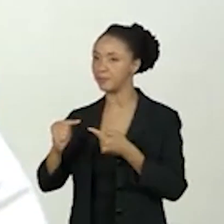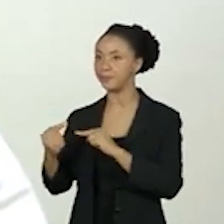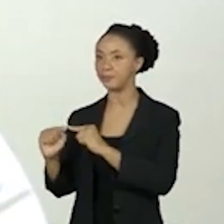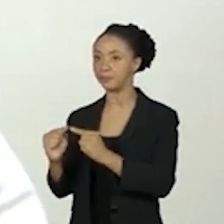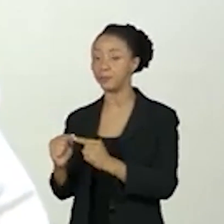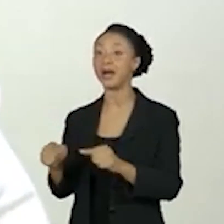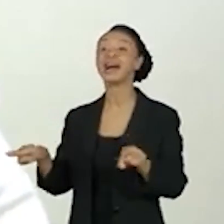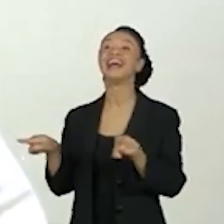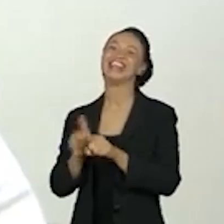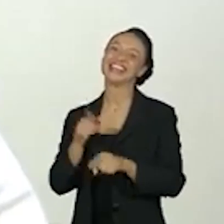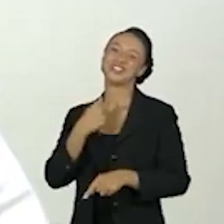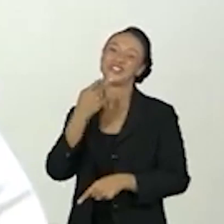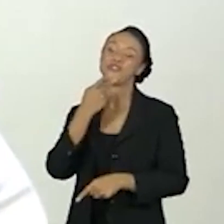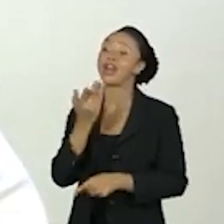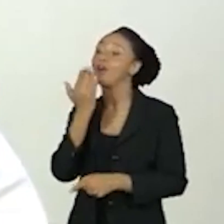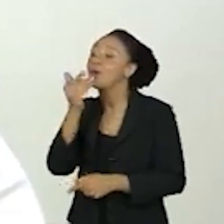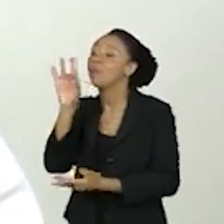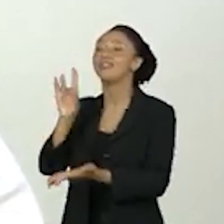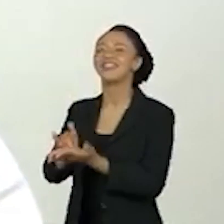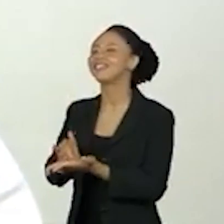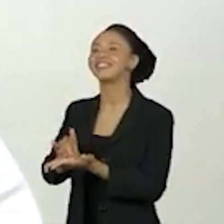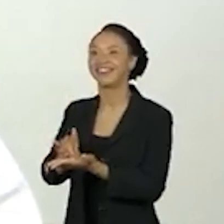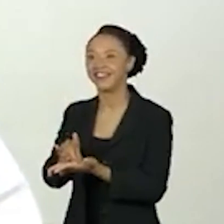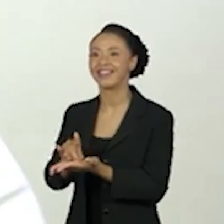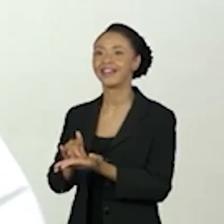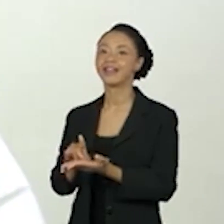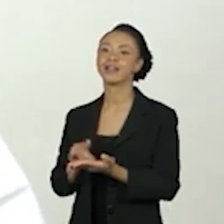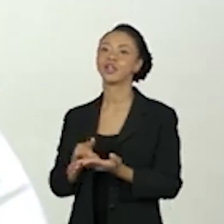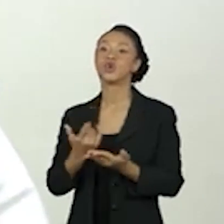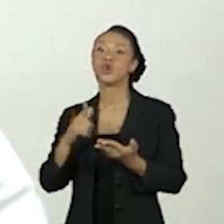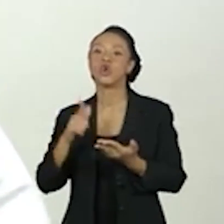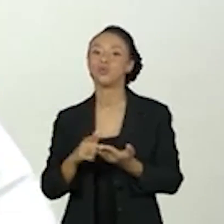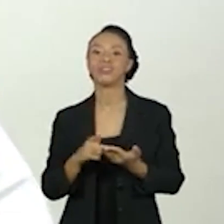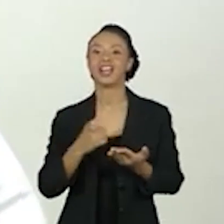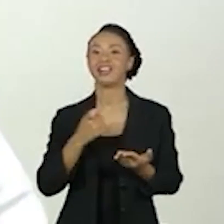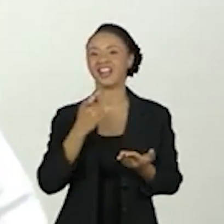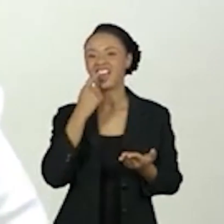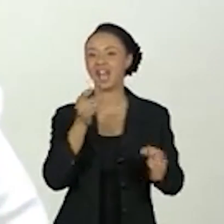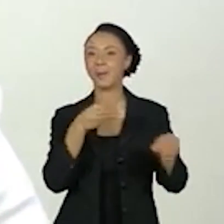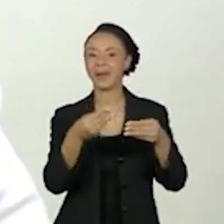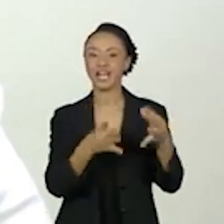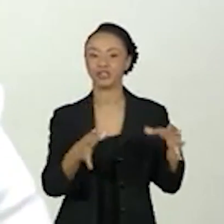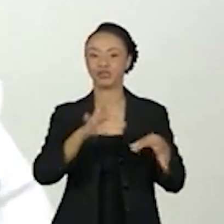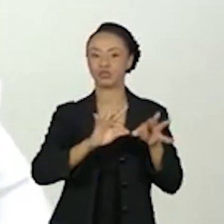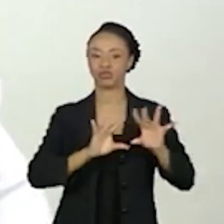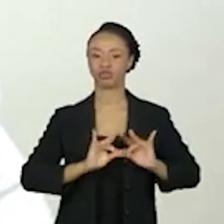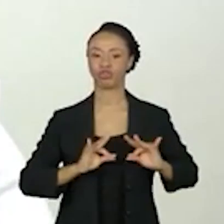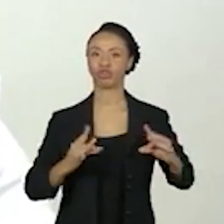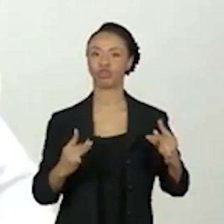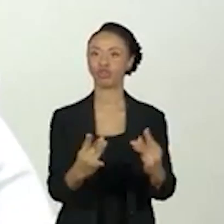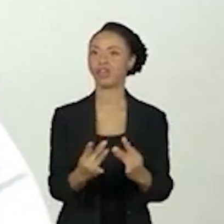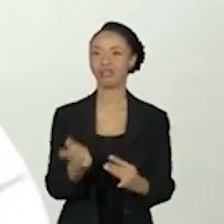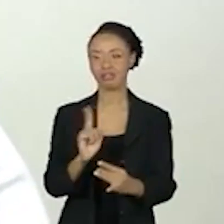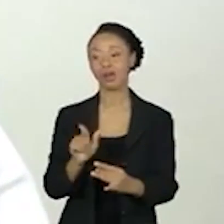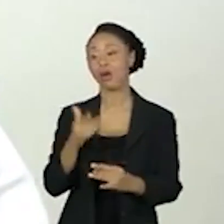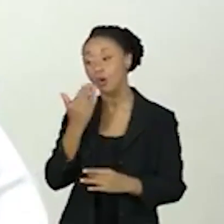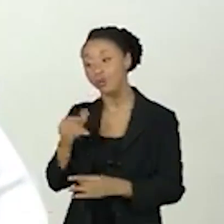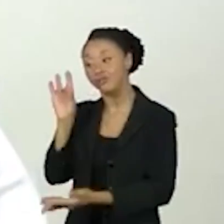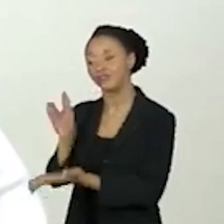comida de verdade, que são alimentos que não são embalados. E é um lema que eu gosto muito de usar.